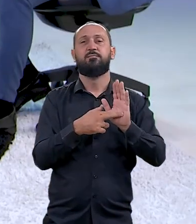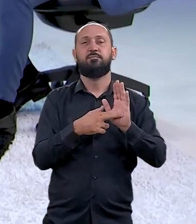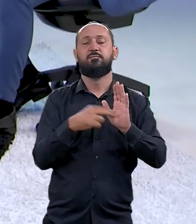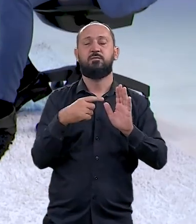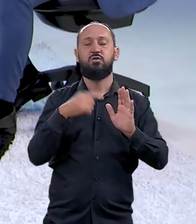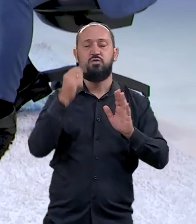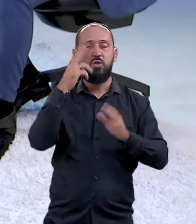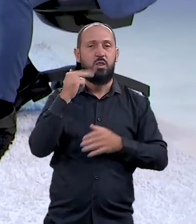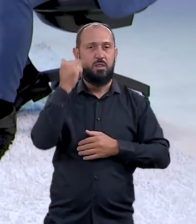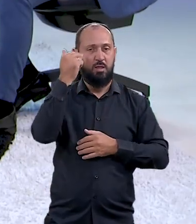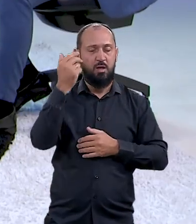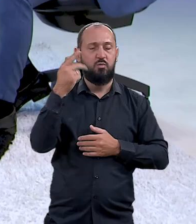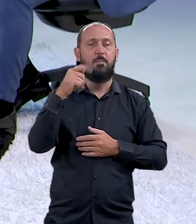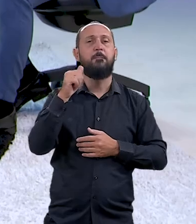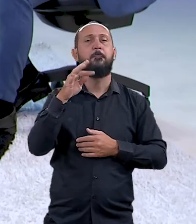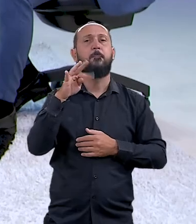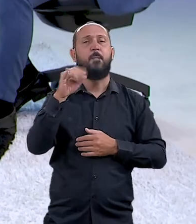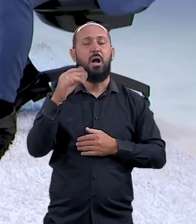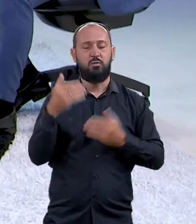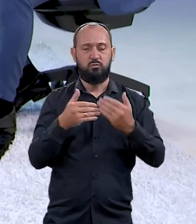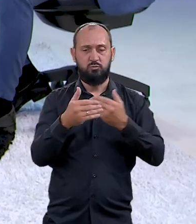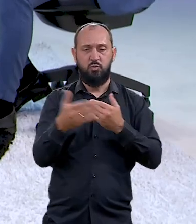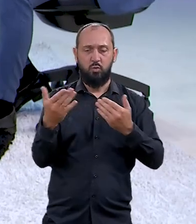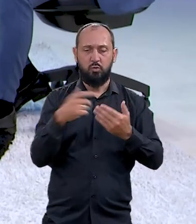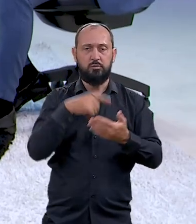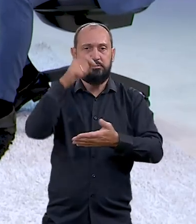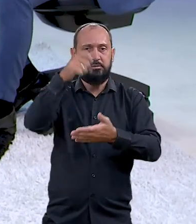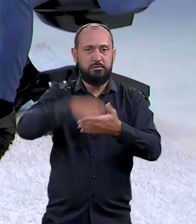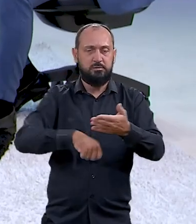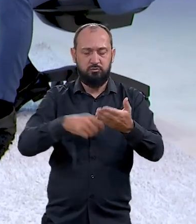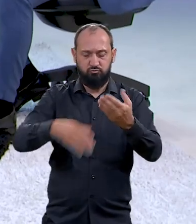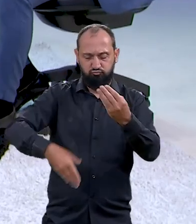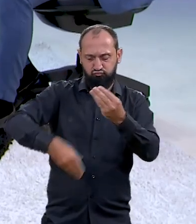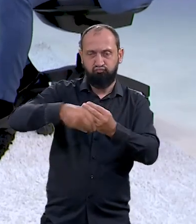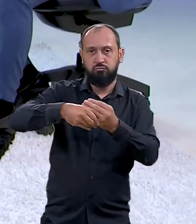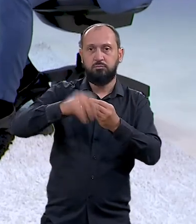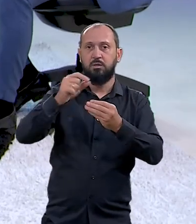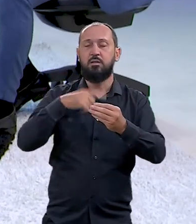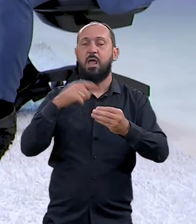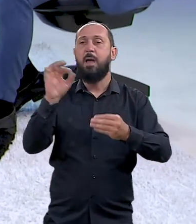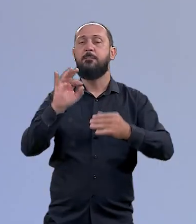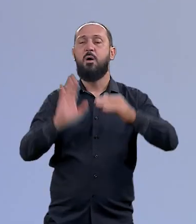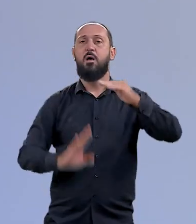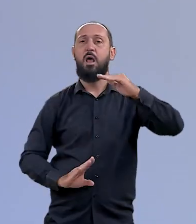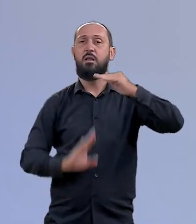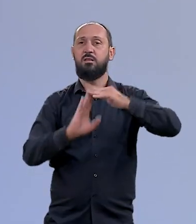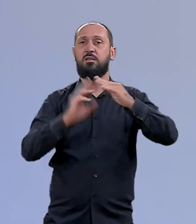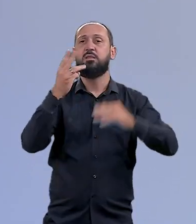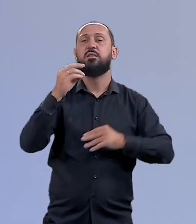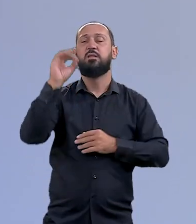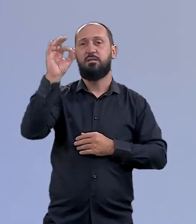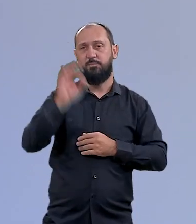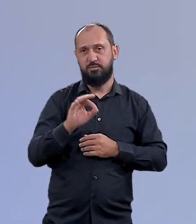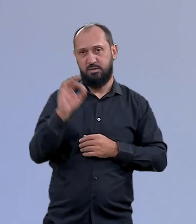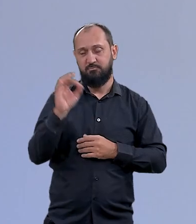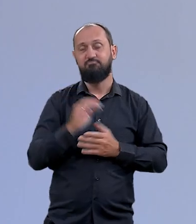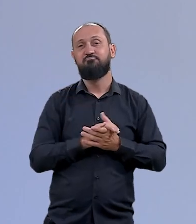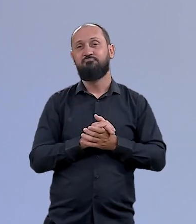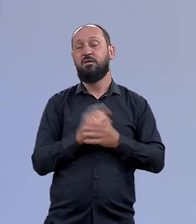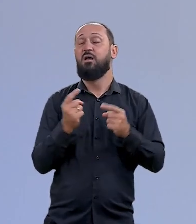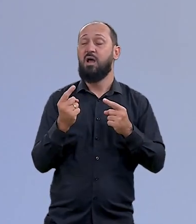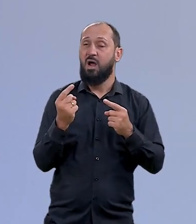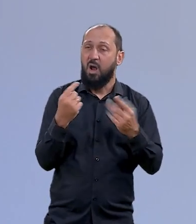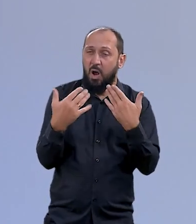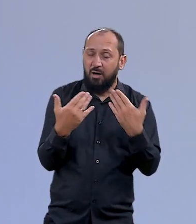mínimo estabelecido, como também para as candidaturas de candidatos negros e pardos. Né? Então, hoje, né, nós